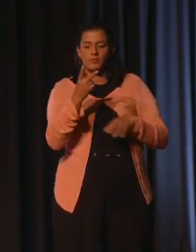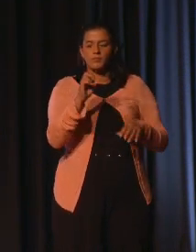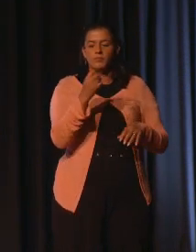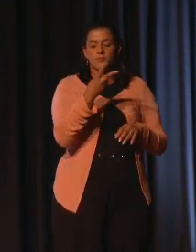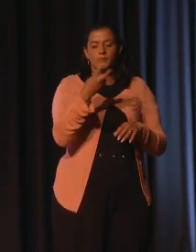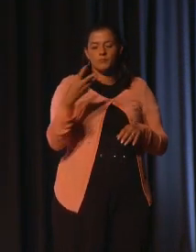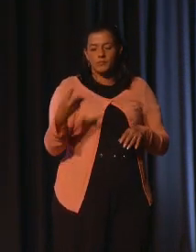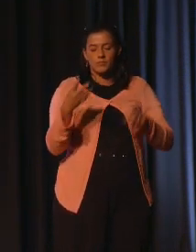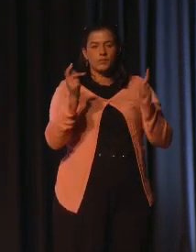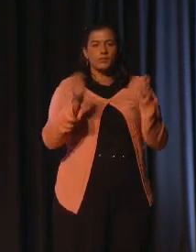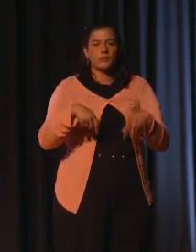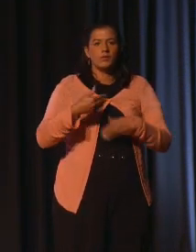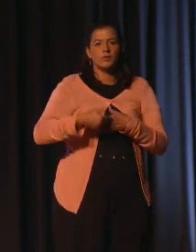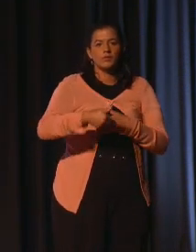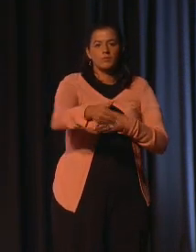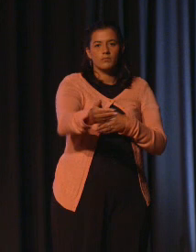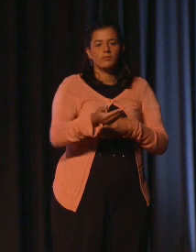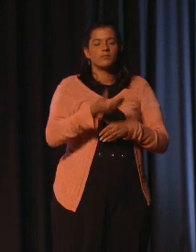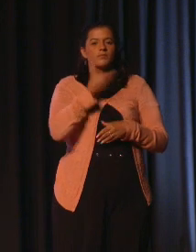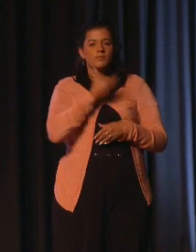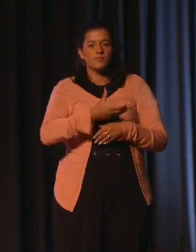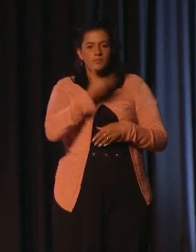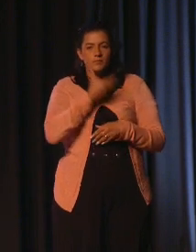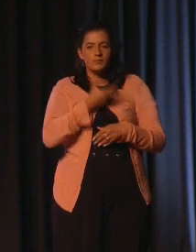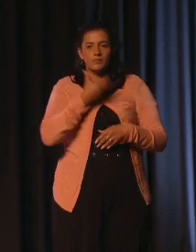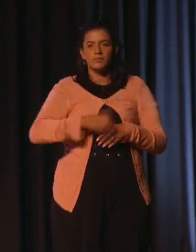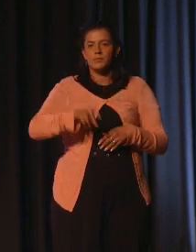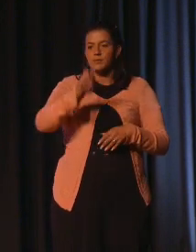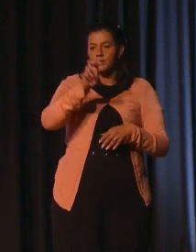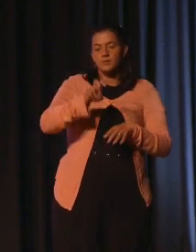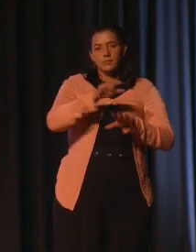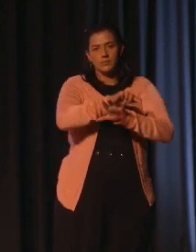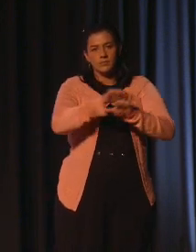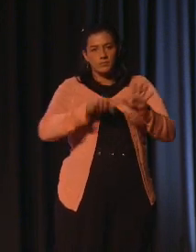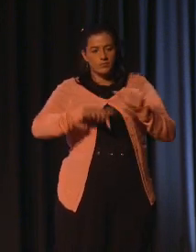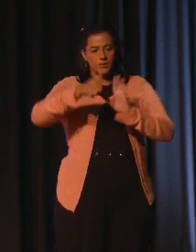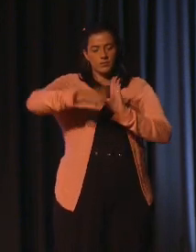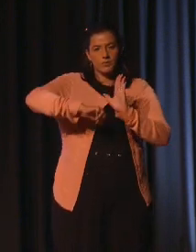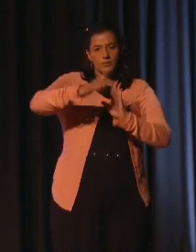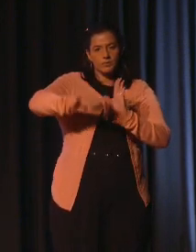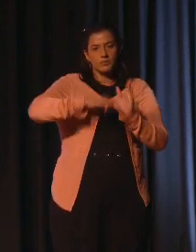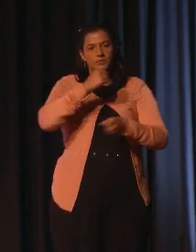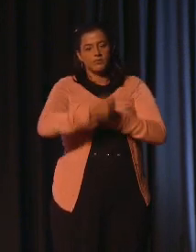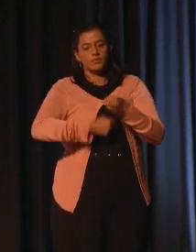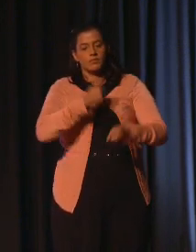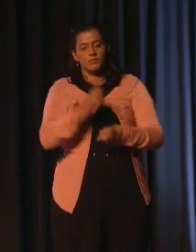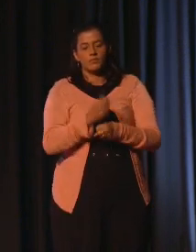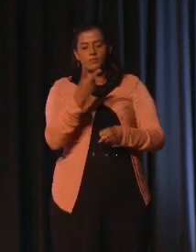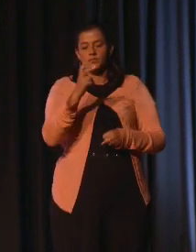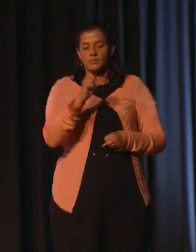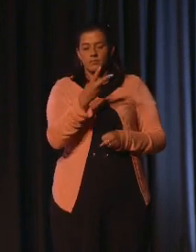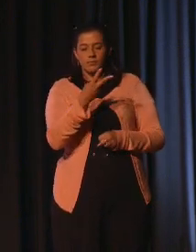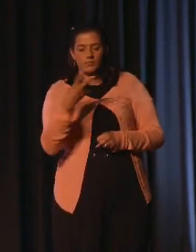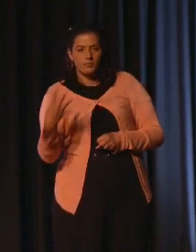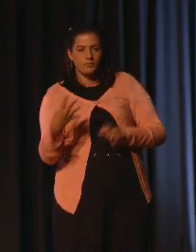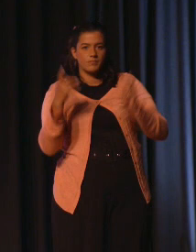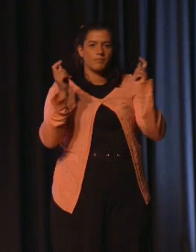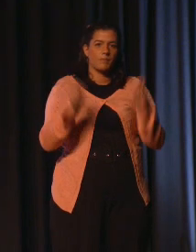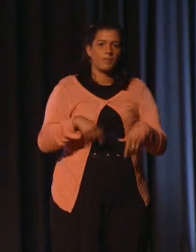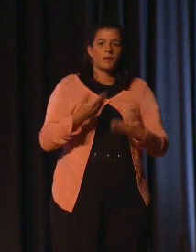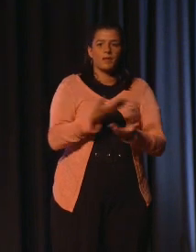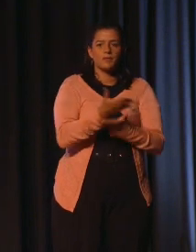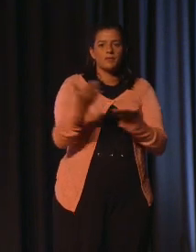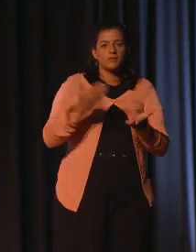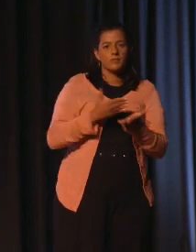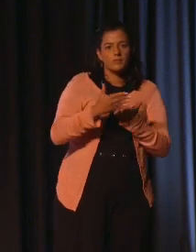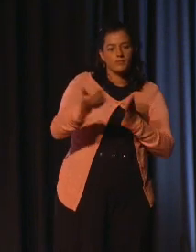em dezembro. 5 serviços estão em avaliação para visita técnica em 2024, e a gente está fazendo uma